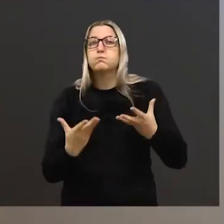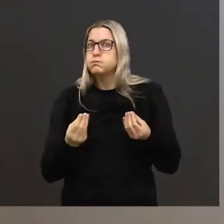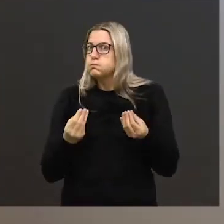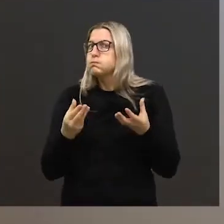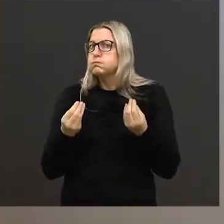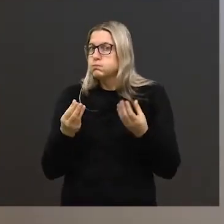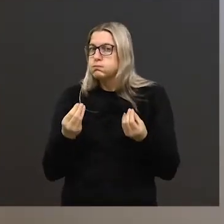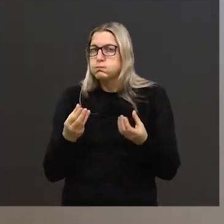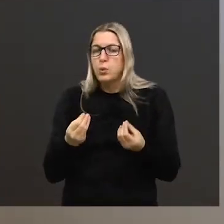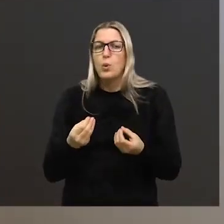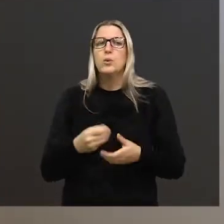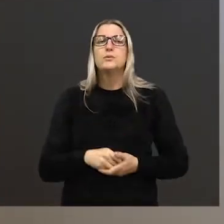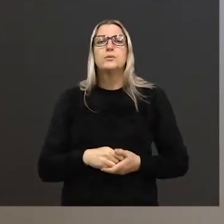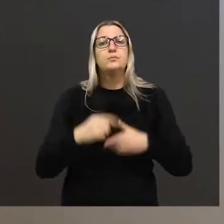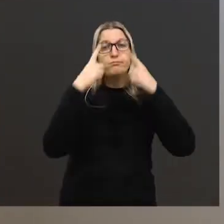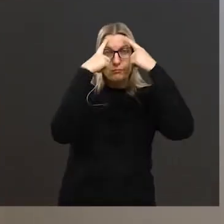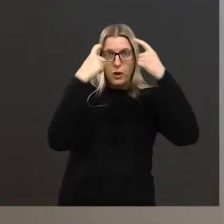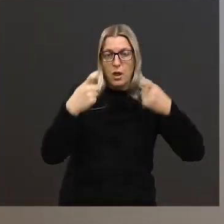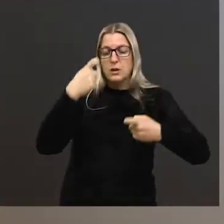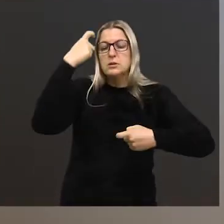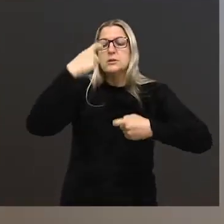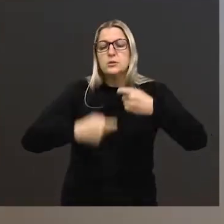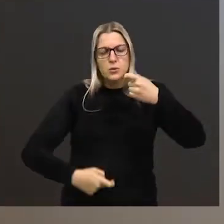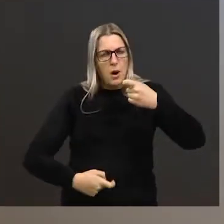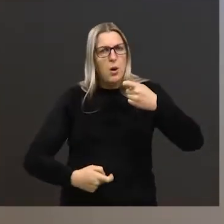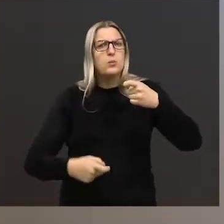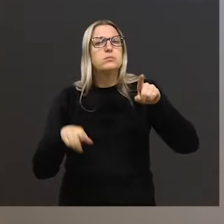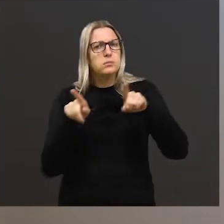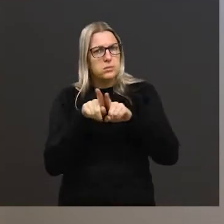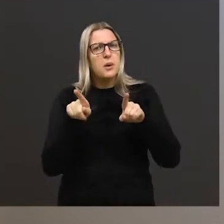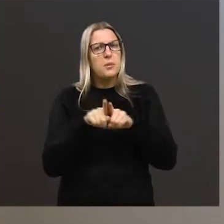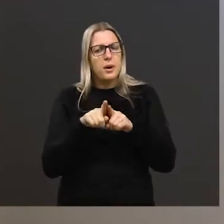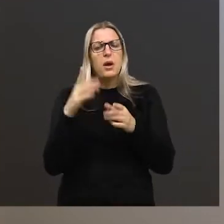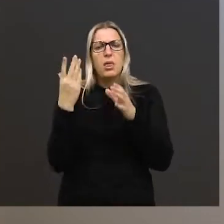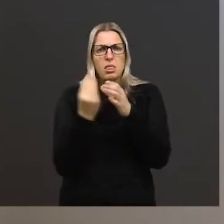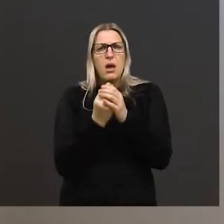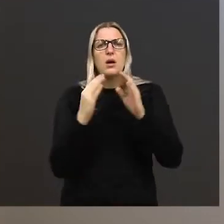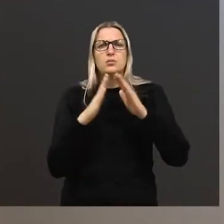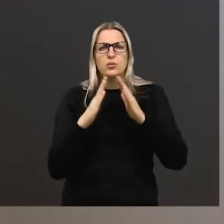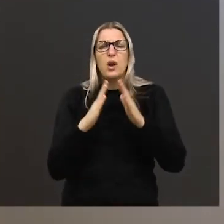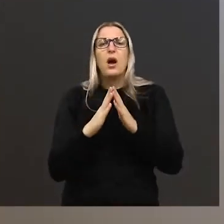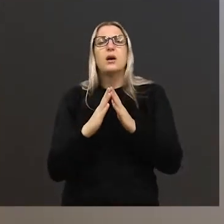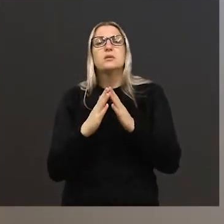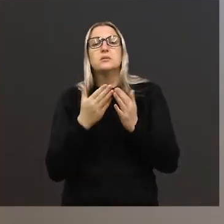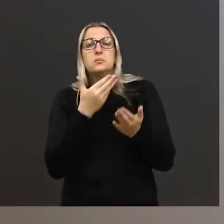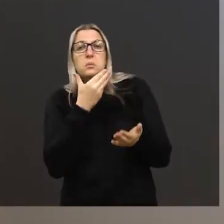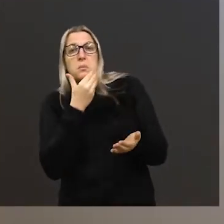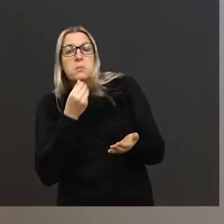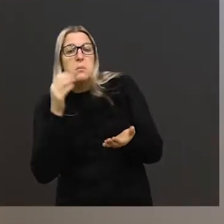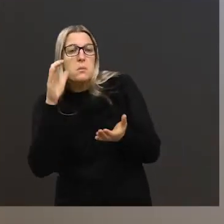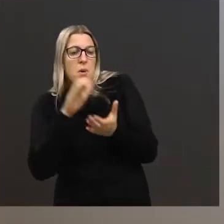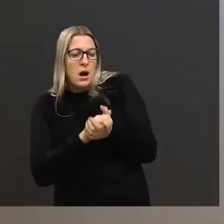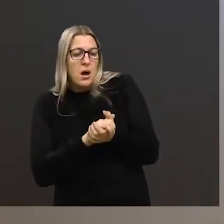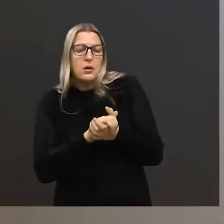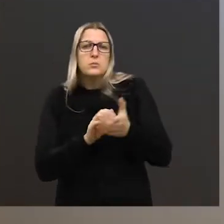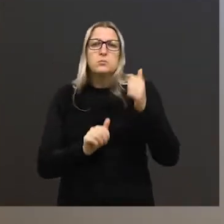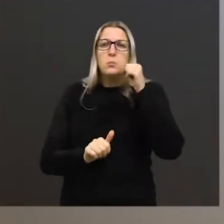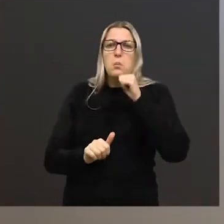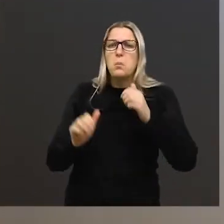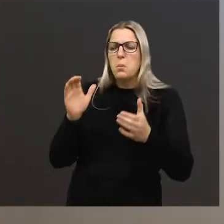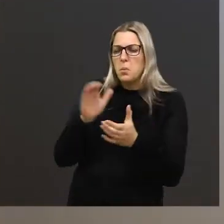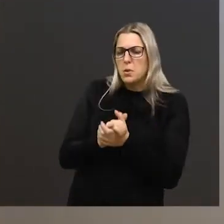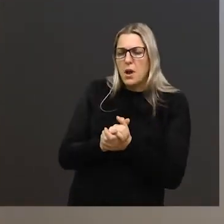muito grandes e inclusive essa violência sexual ela pode ocorrer inclusive entre marido e mulher, né? A mulher